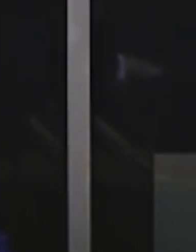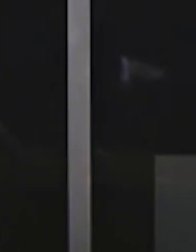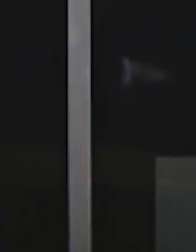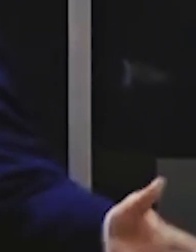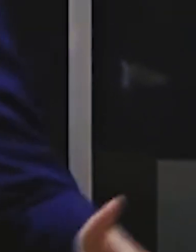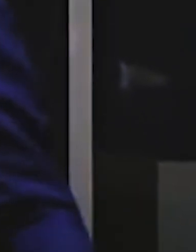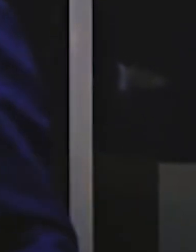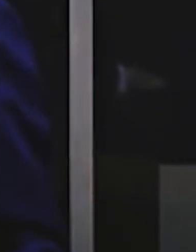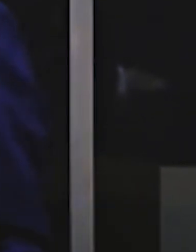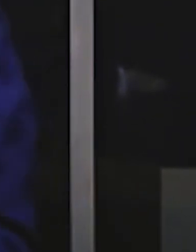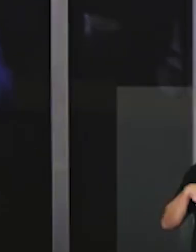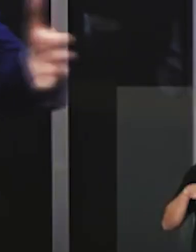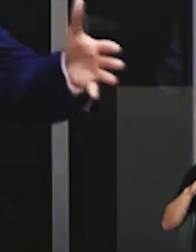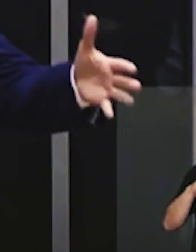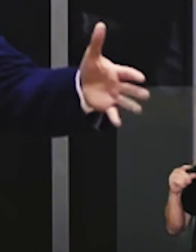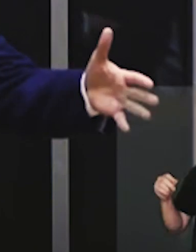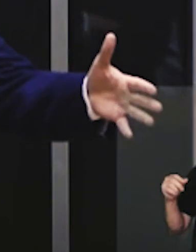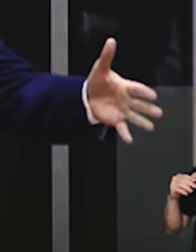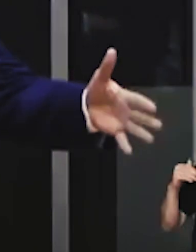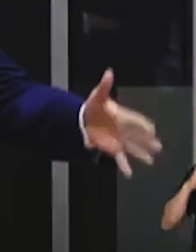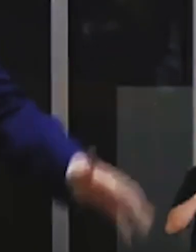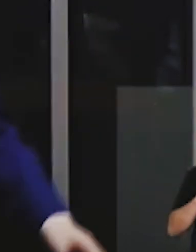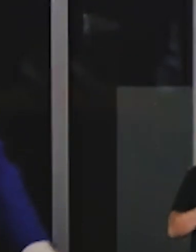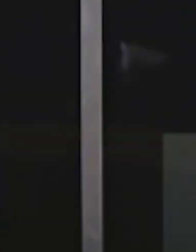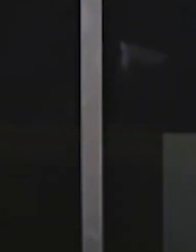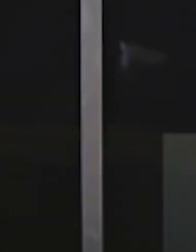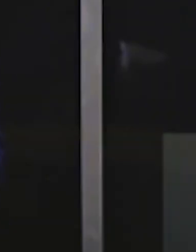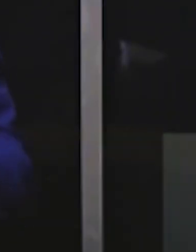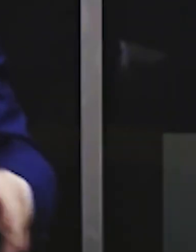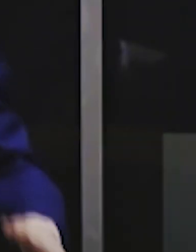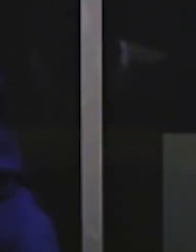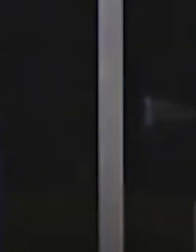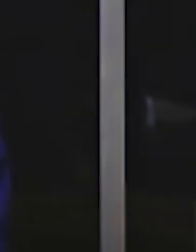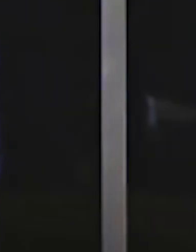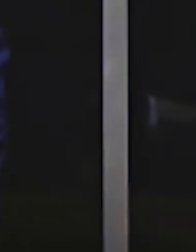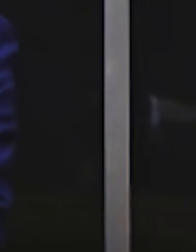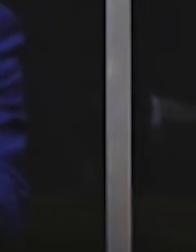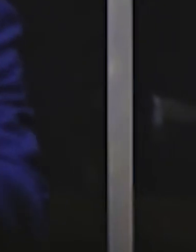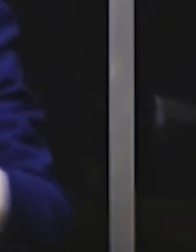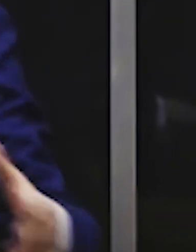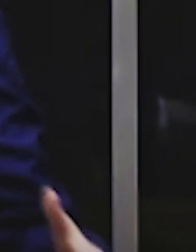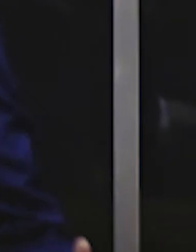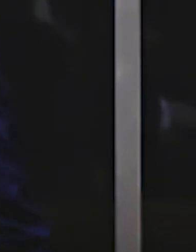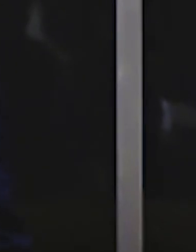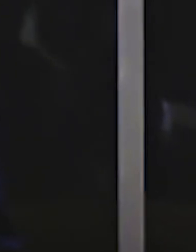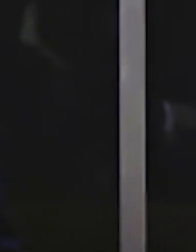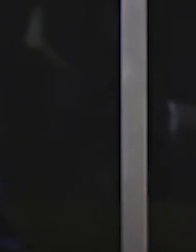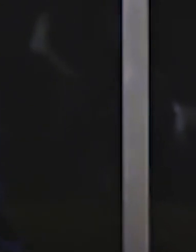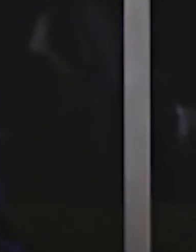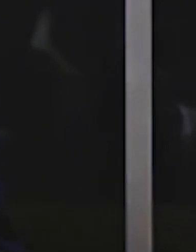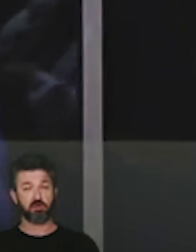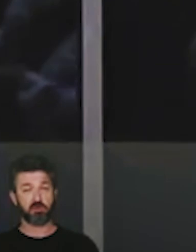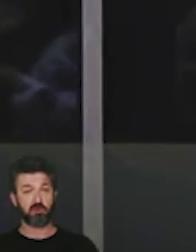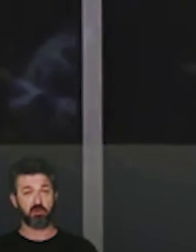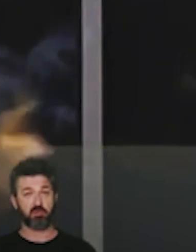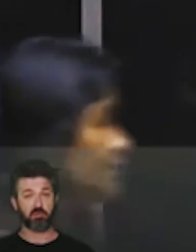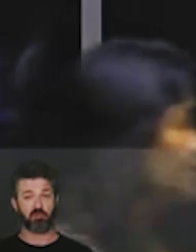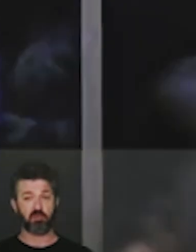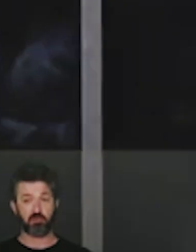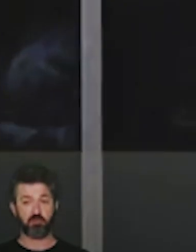suas imagens do Palácio do Planalto. O que o PT tem a temer? Tá com medo do quê? Tá com medo de que apareça o quê nas imagens?